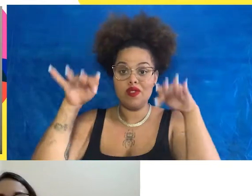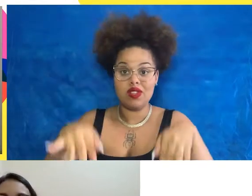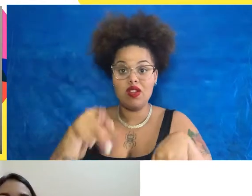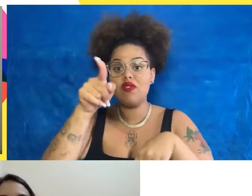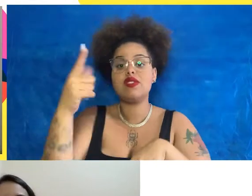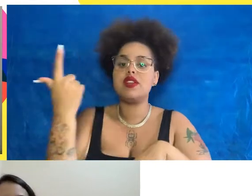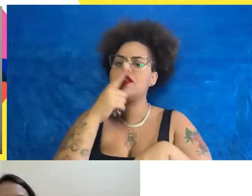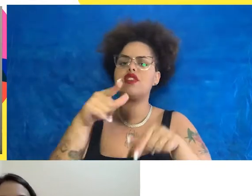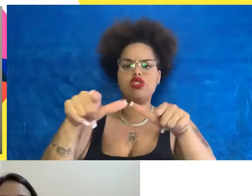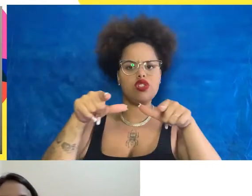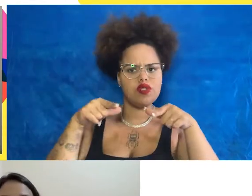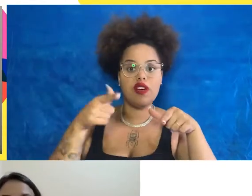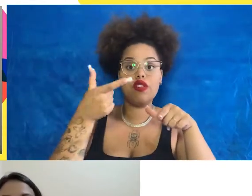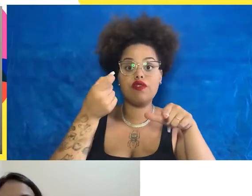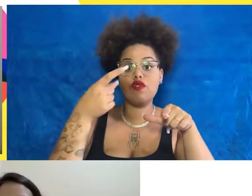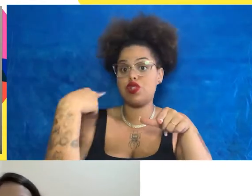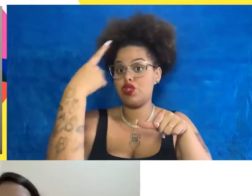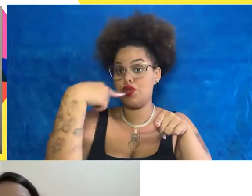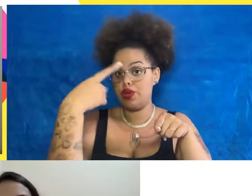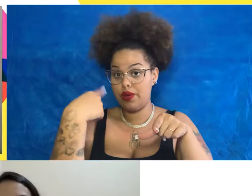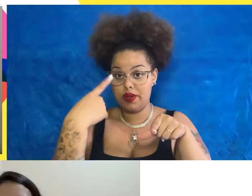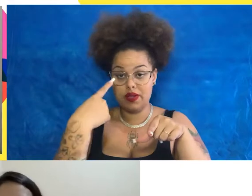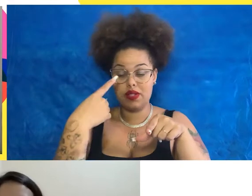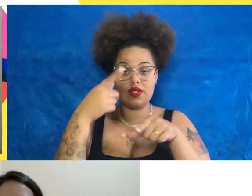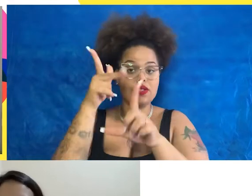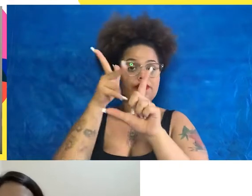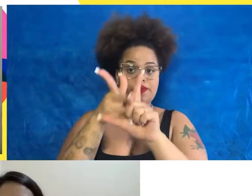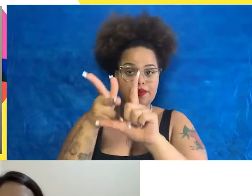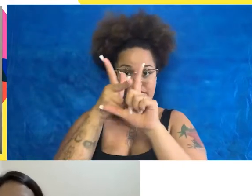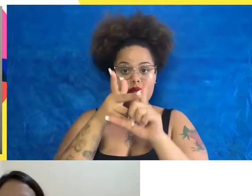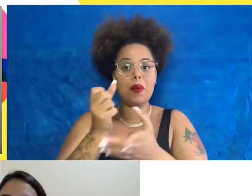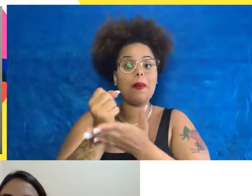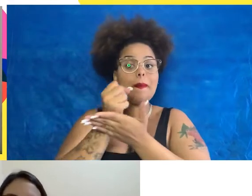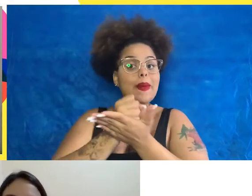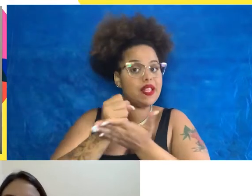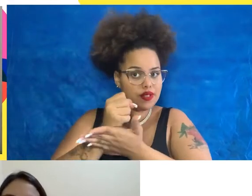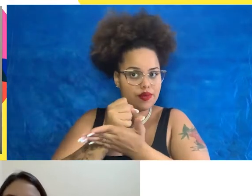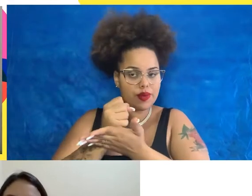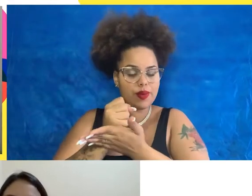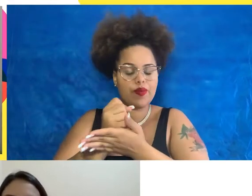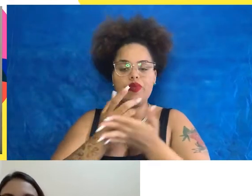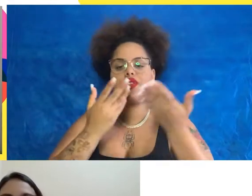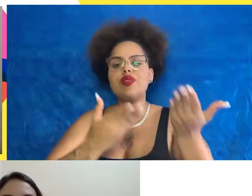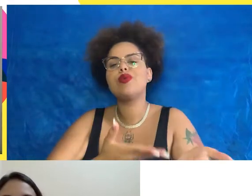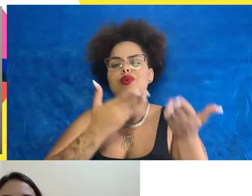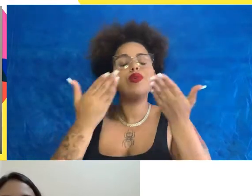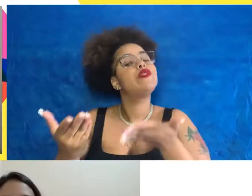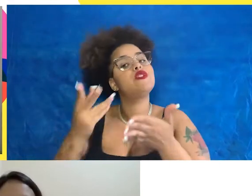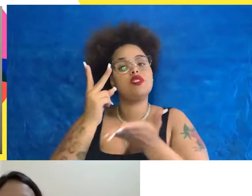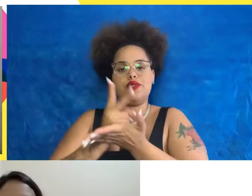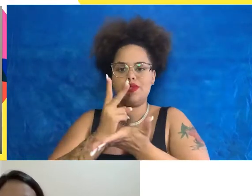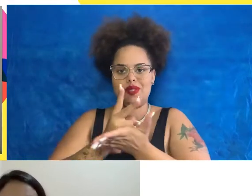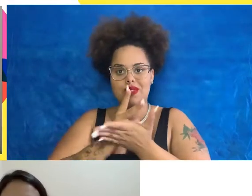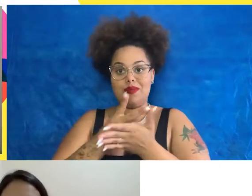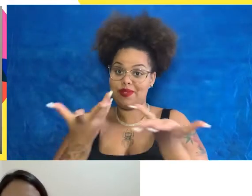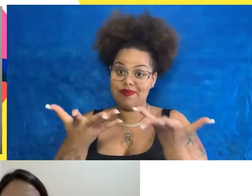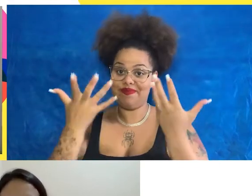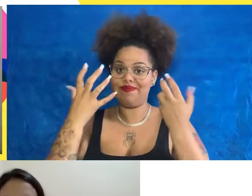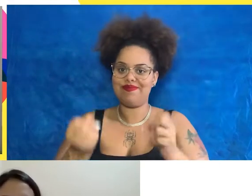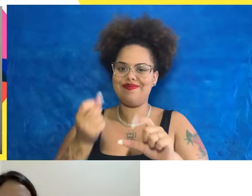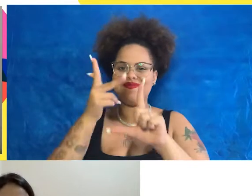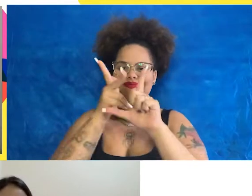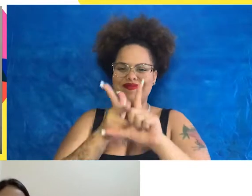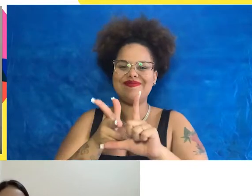resultados, você ganha um certificado de 20 horas em audiovisual básico. Então, o convite é o de sempre, né, gente? E aí, vamos